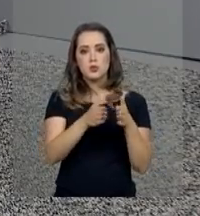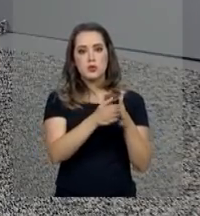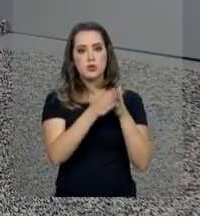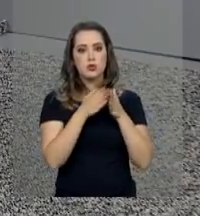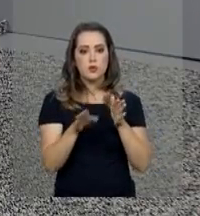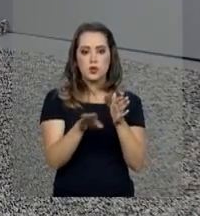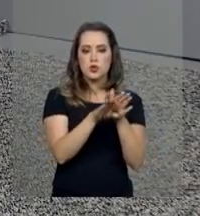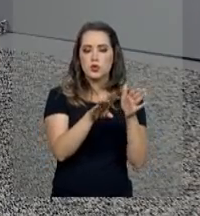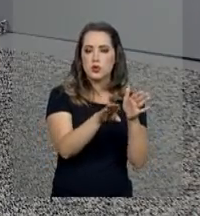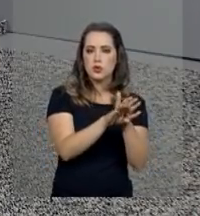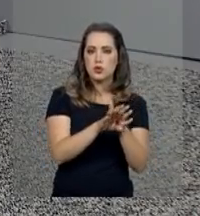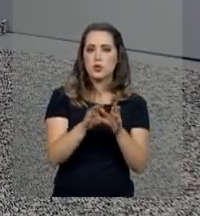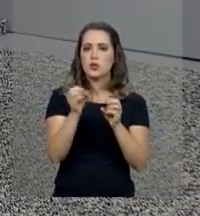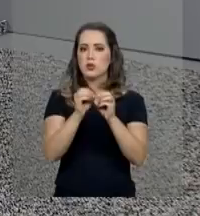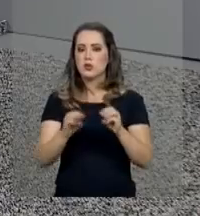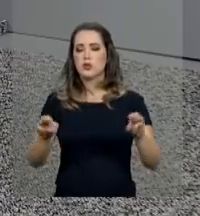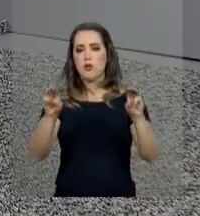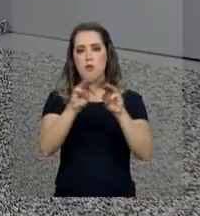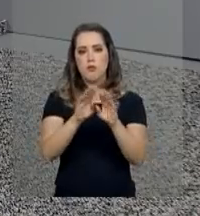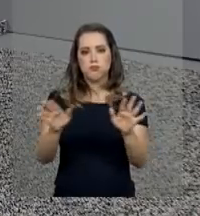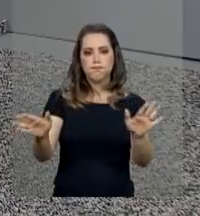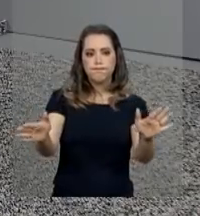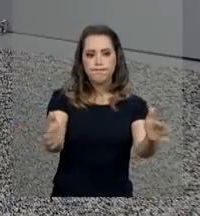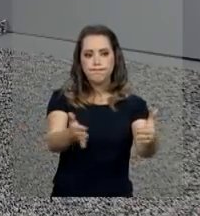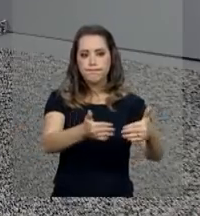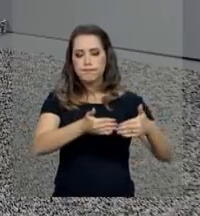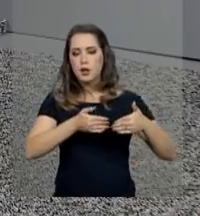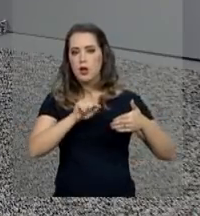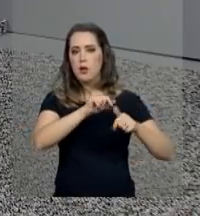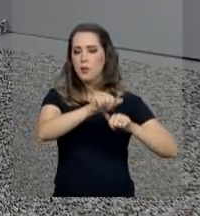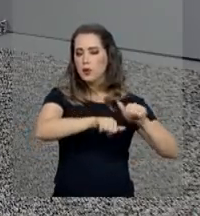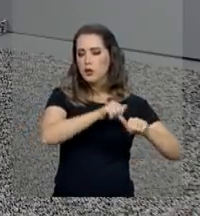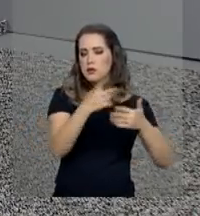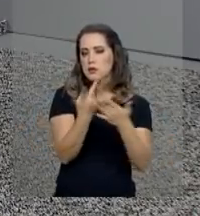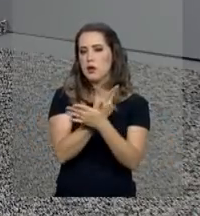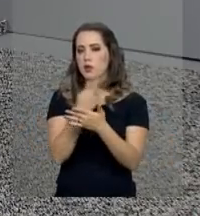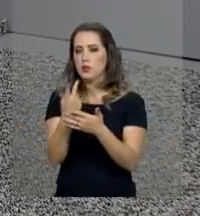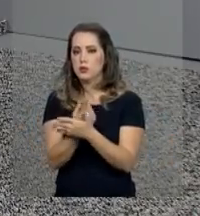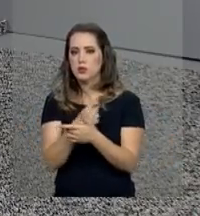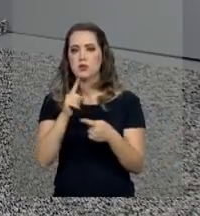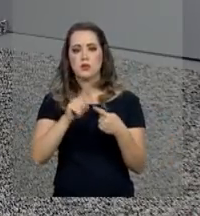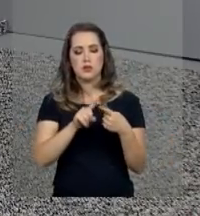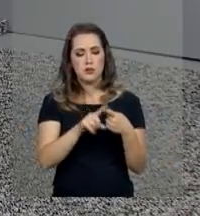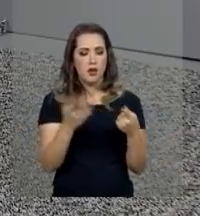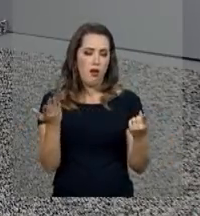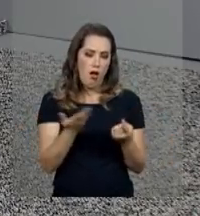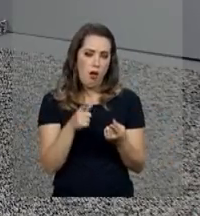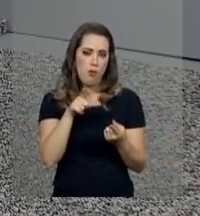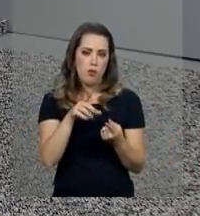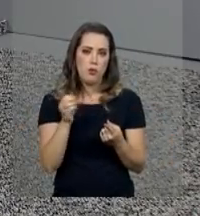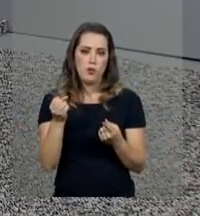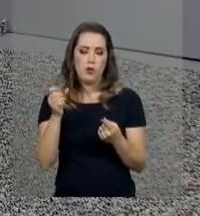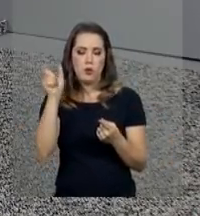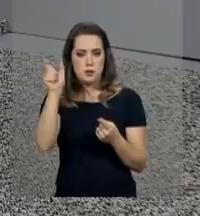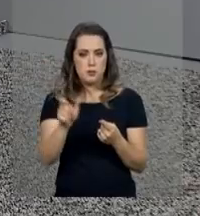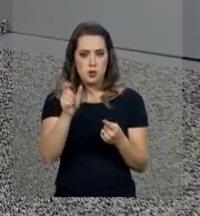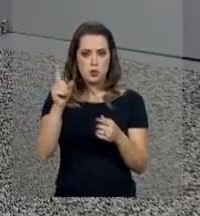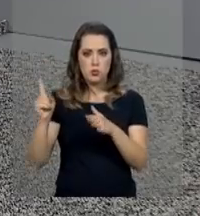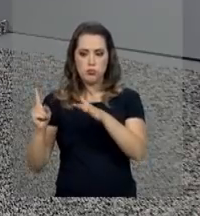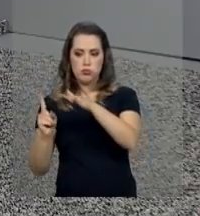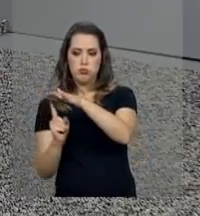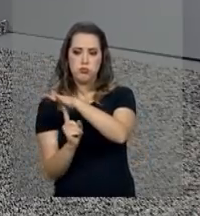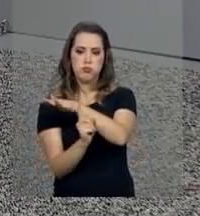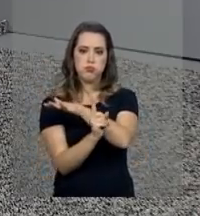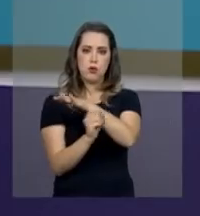foi incorporando essas demandas, mudanças que foram ocorrendo, entre elas esse fenômeno das ondas migratórias em